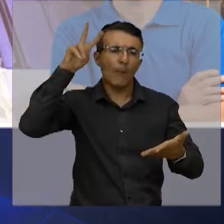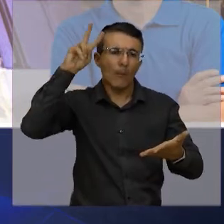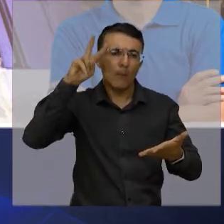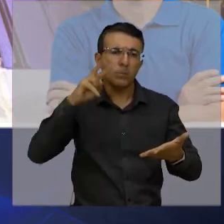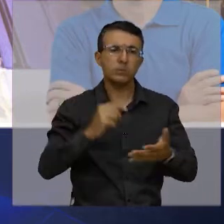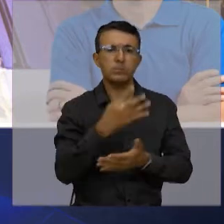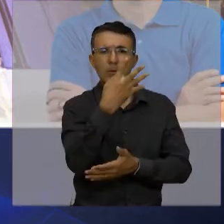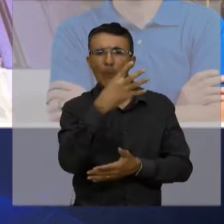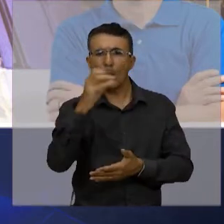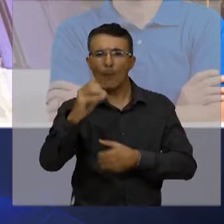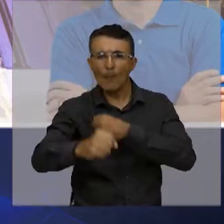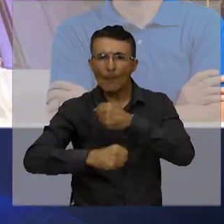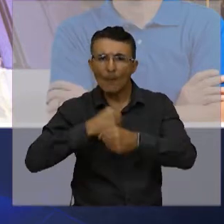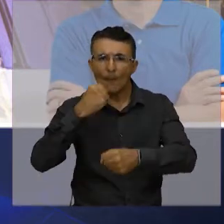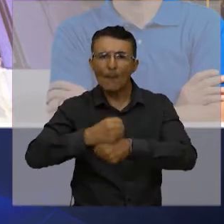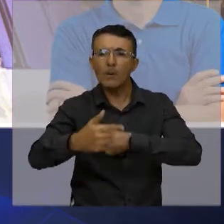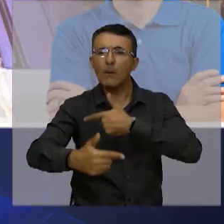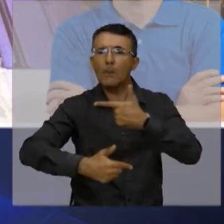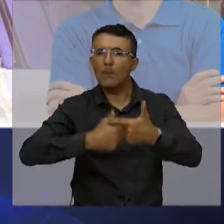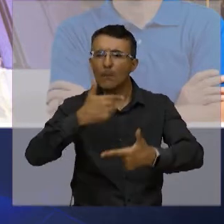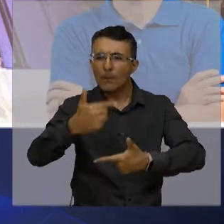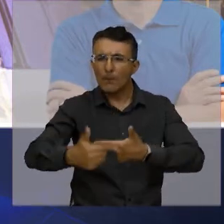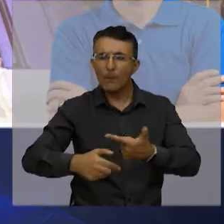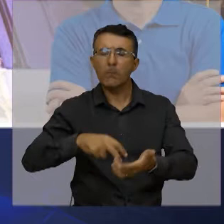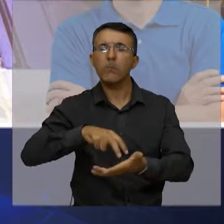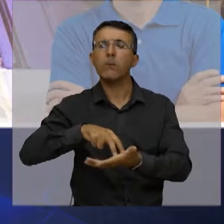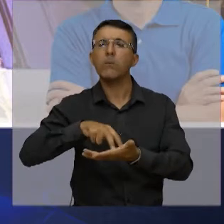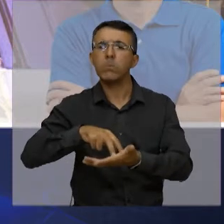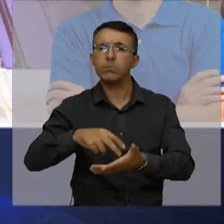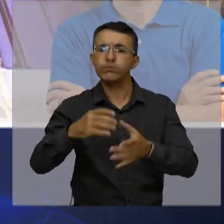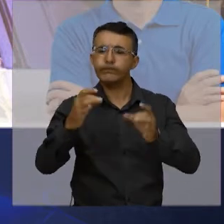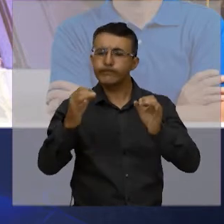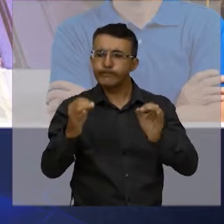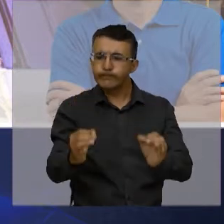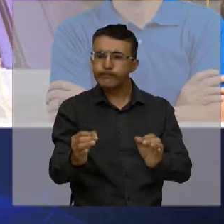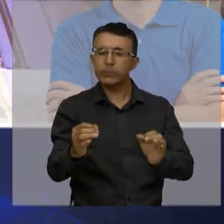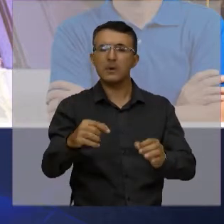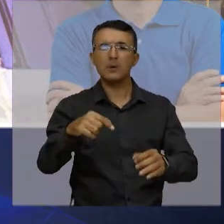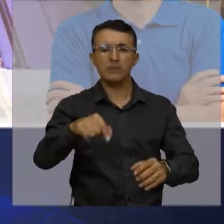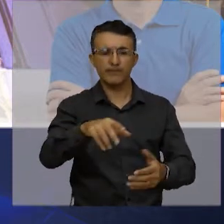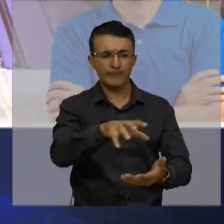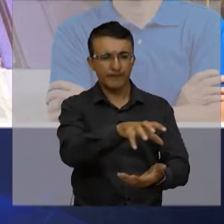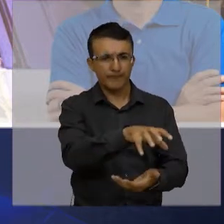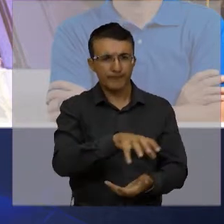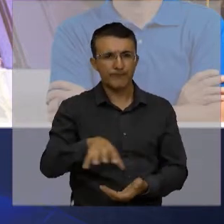dedicação aqui nessa região. O segundo tema, senhor presidente, é um pouco